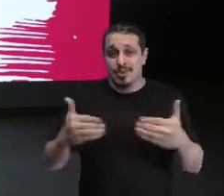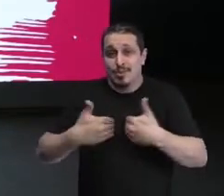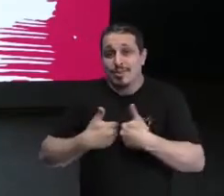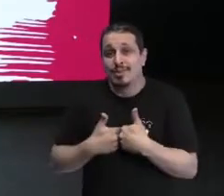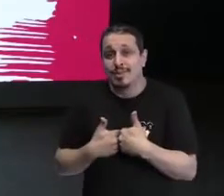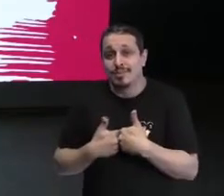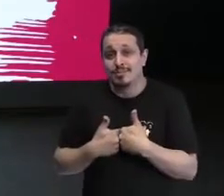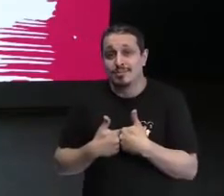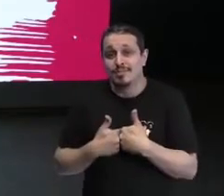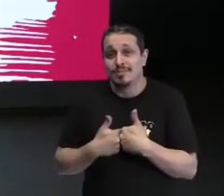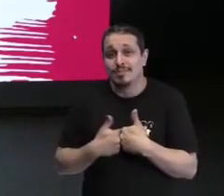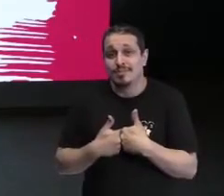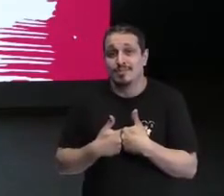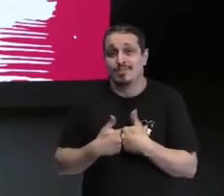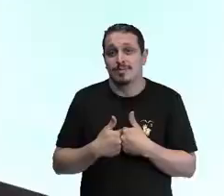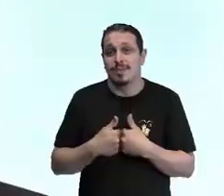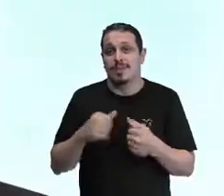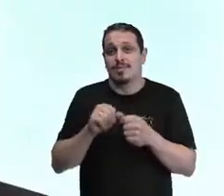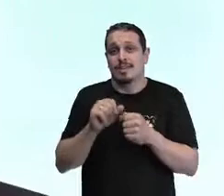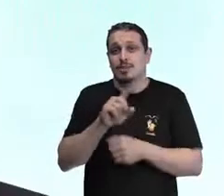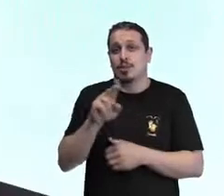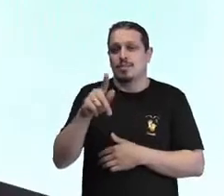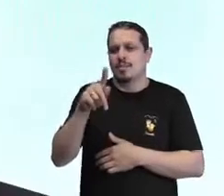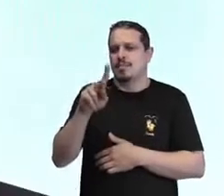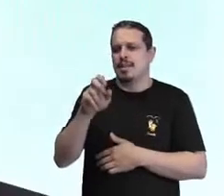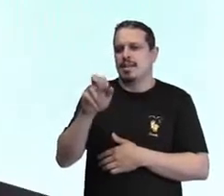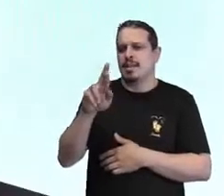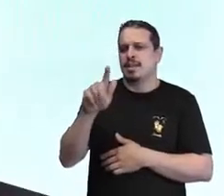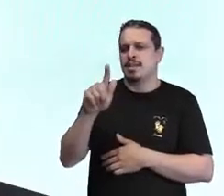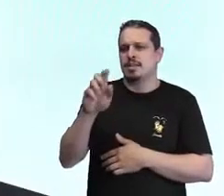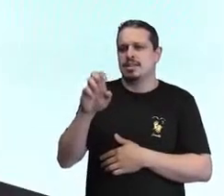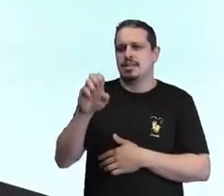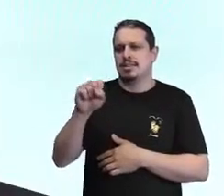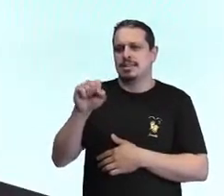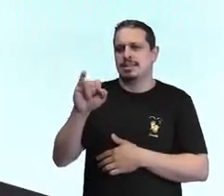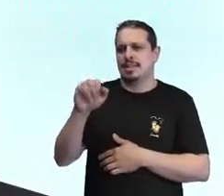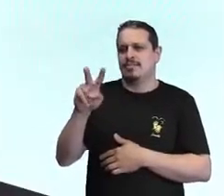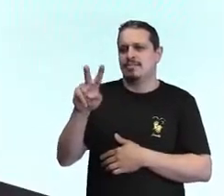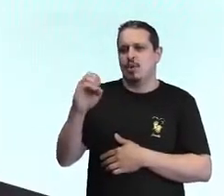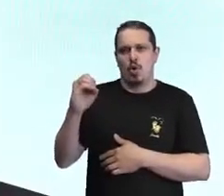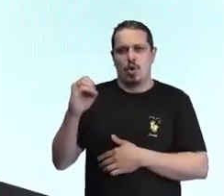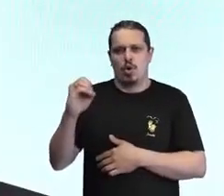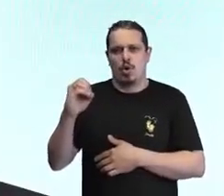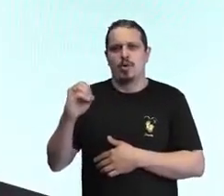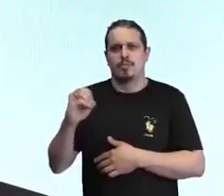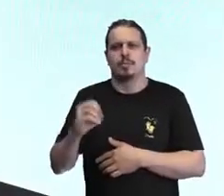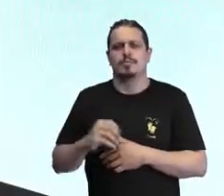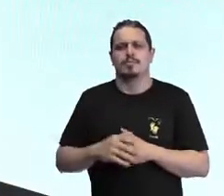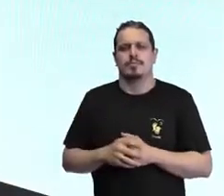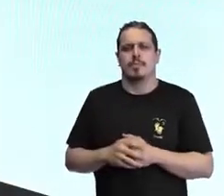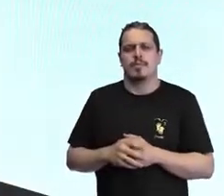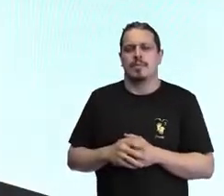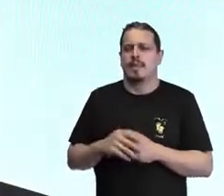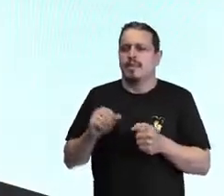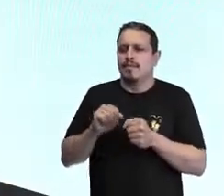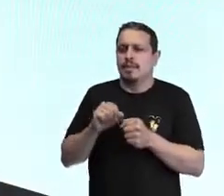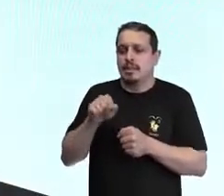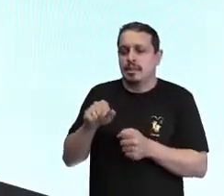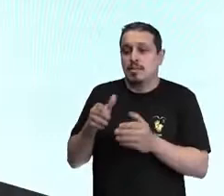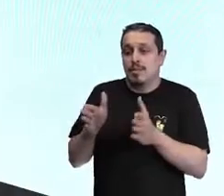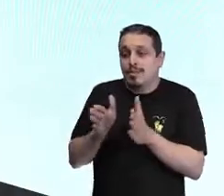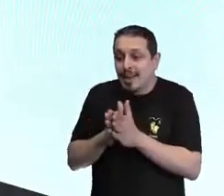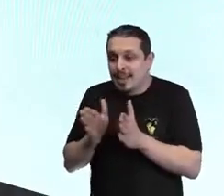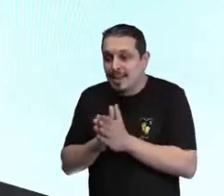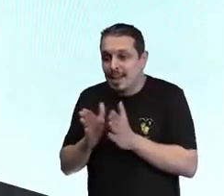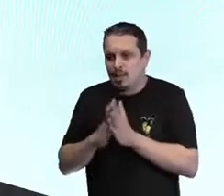chama de regressivo. Ele se desenvolveu de forma aparentemente típica, até perto do primeiro aninho. Ele batia palminha, ele imitava, ele